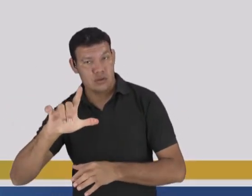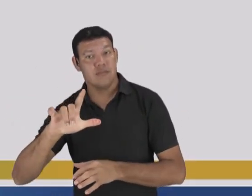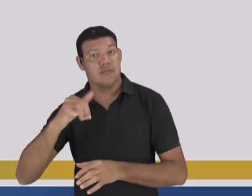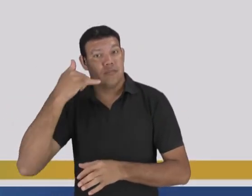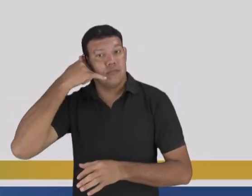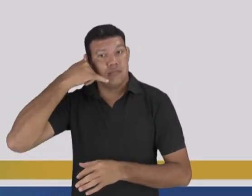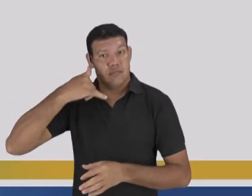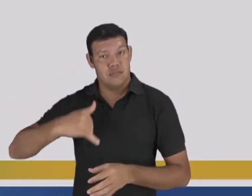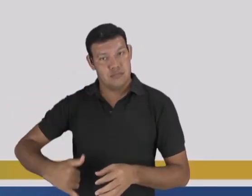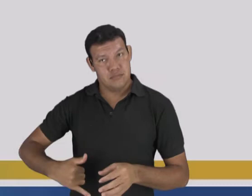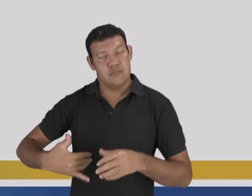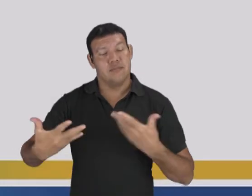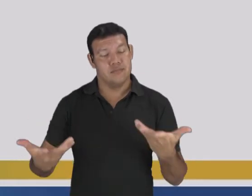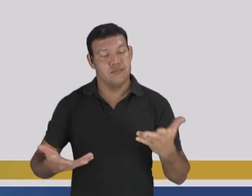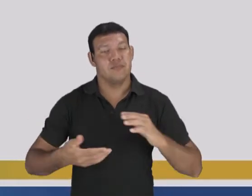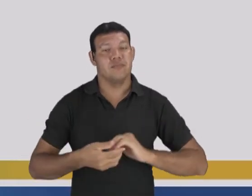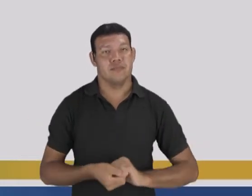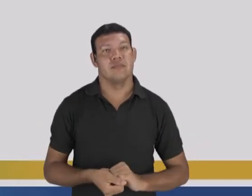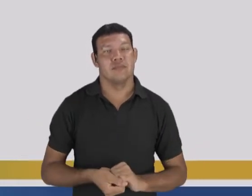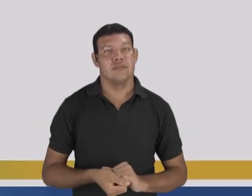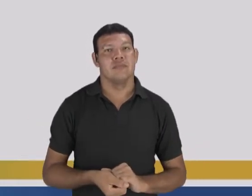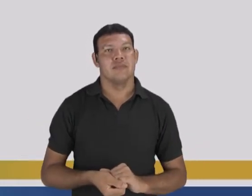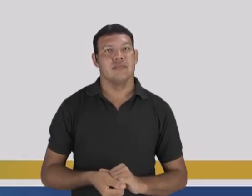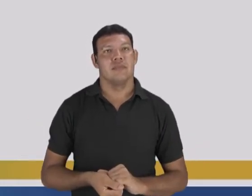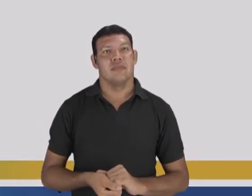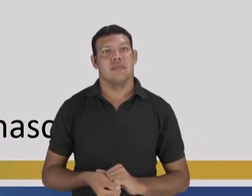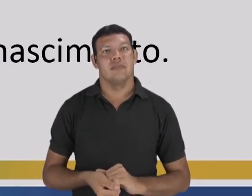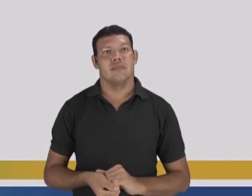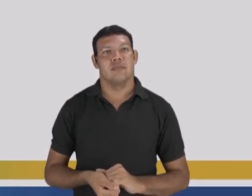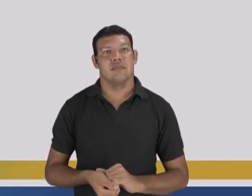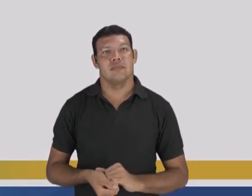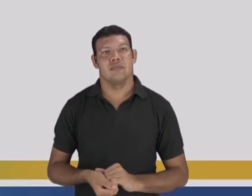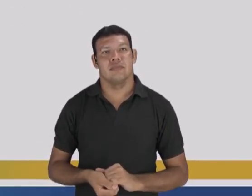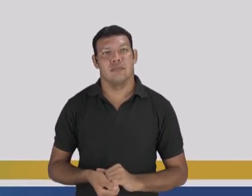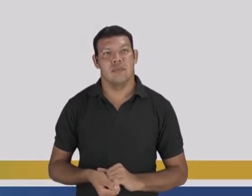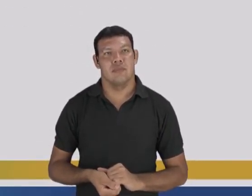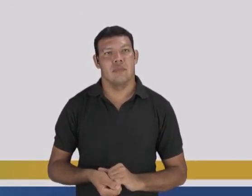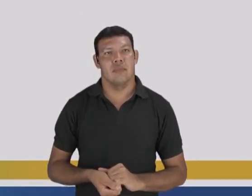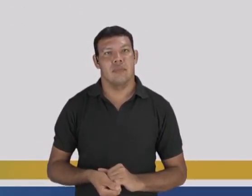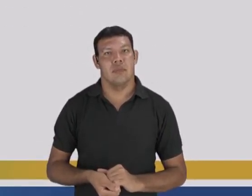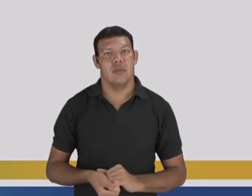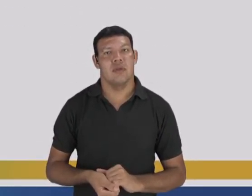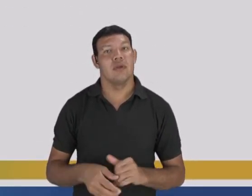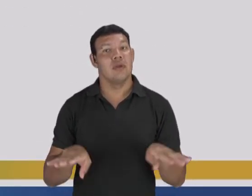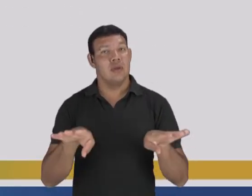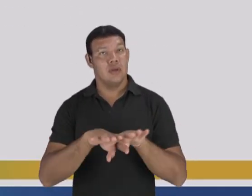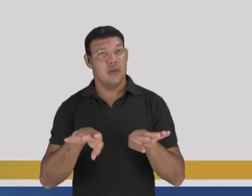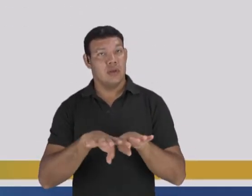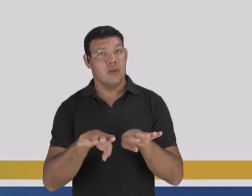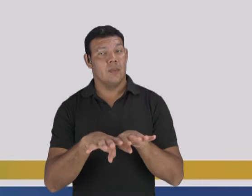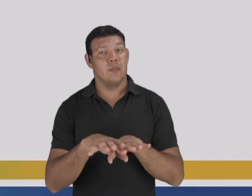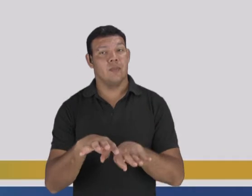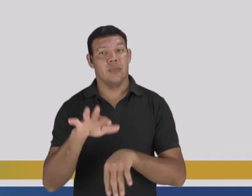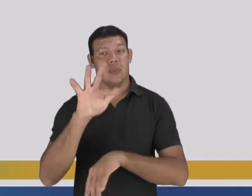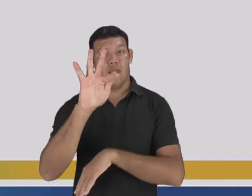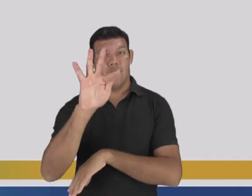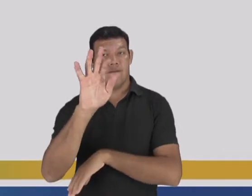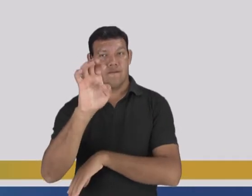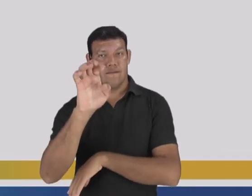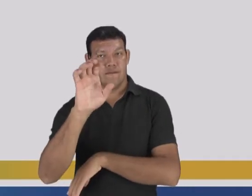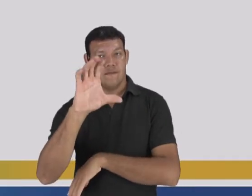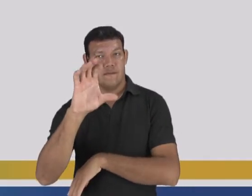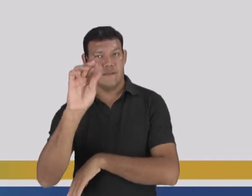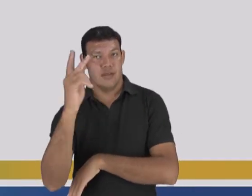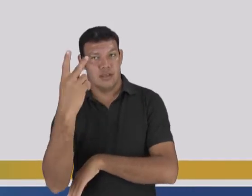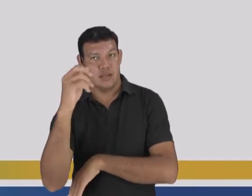mobile, que é o telefone fixo e o celular. Eu tenho também a fecha de nascimento,